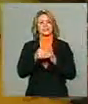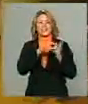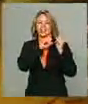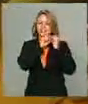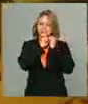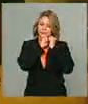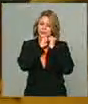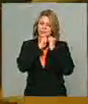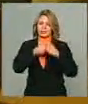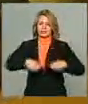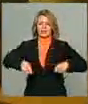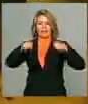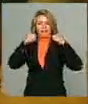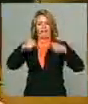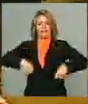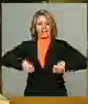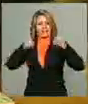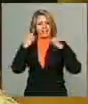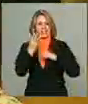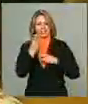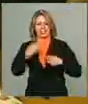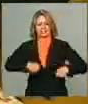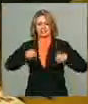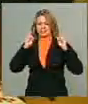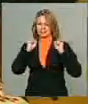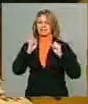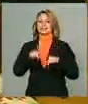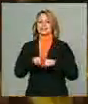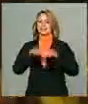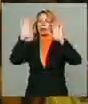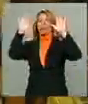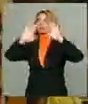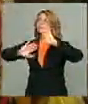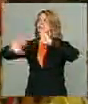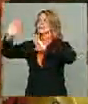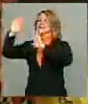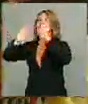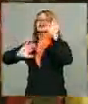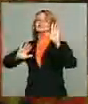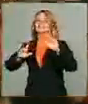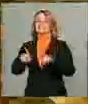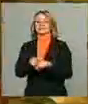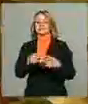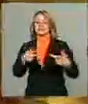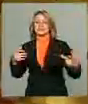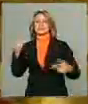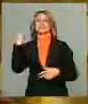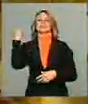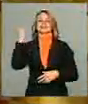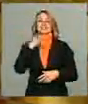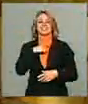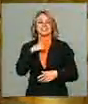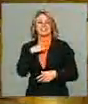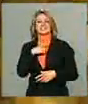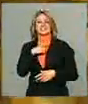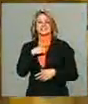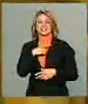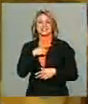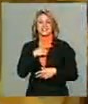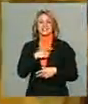três cobertores cortina de Olha a cortina Dourada ó o baú que olha